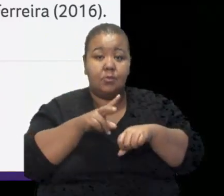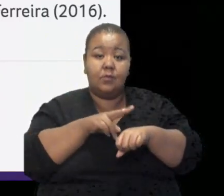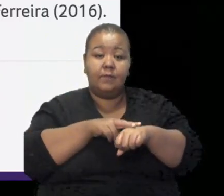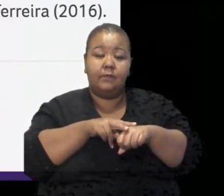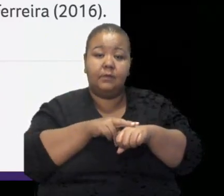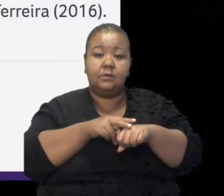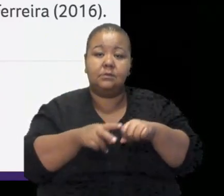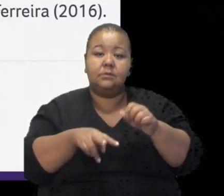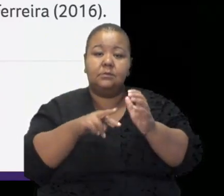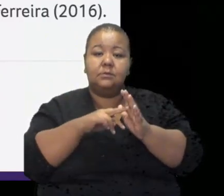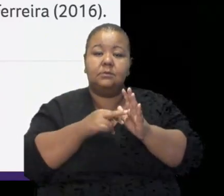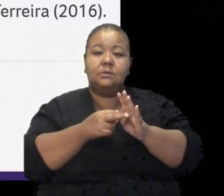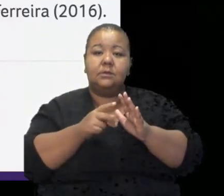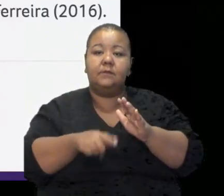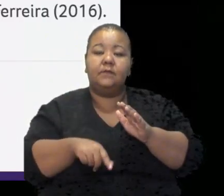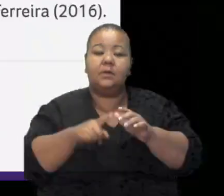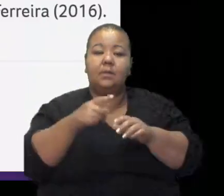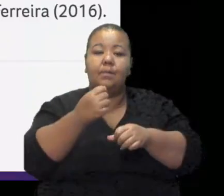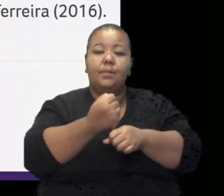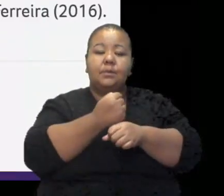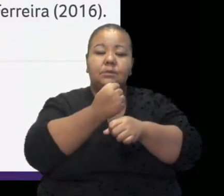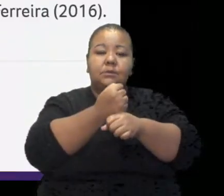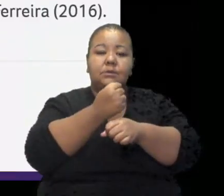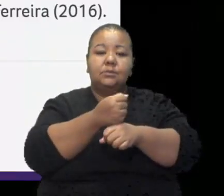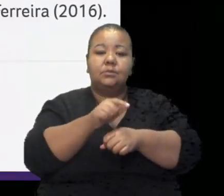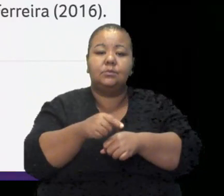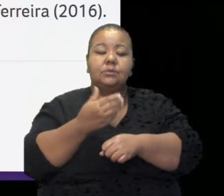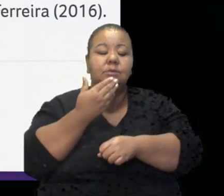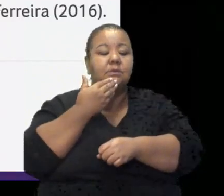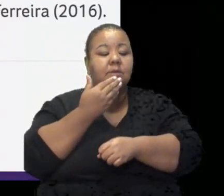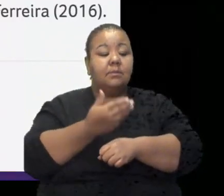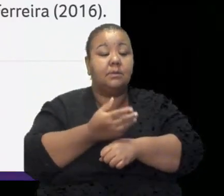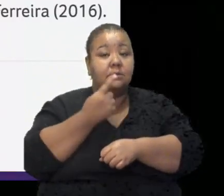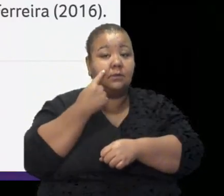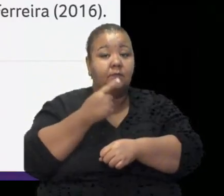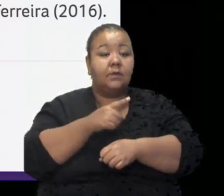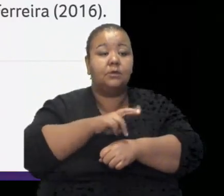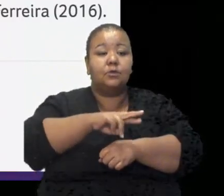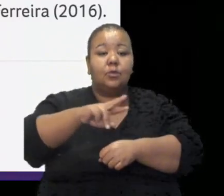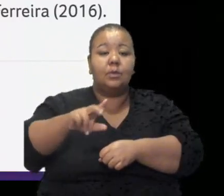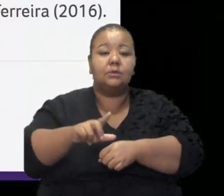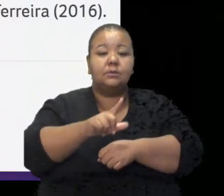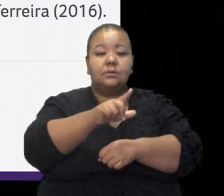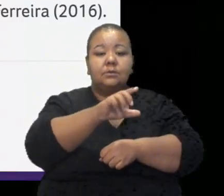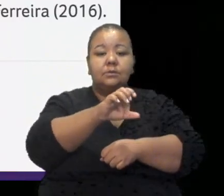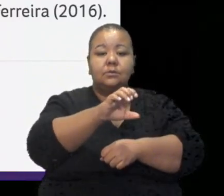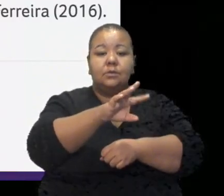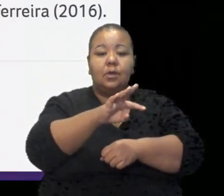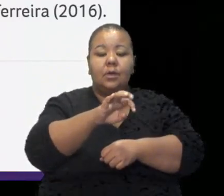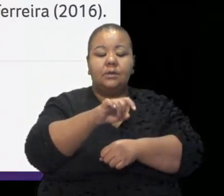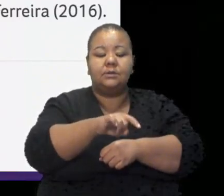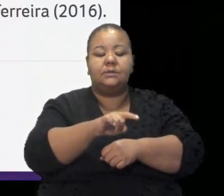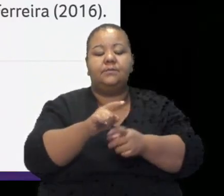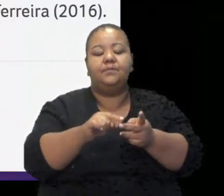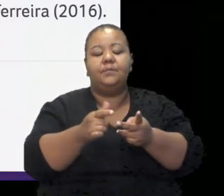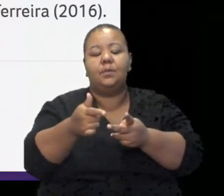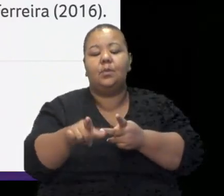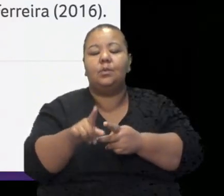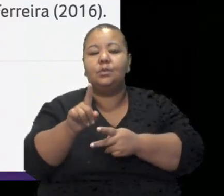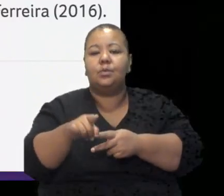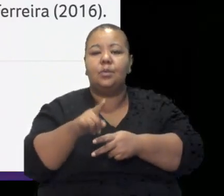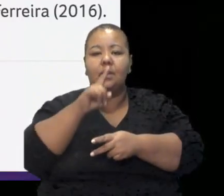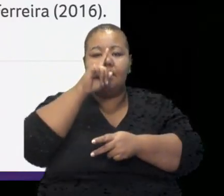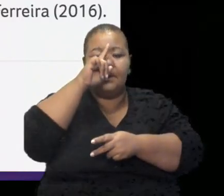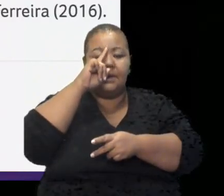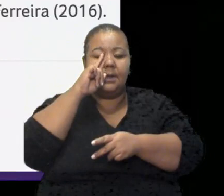verde pode definir o nivelamento da produção e da demanda, e eu vejo o tanto de lote que eu vou trabalhar, né? Já o cartão amarelo é